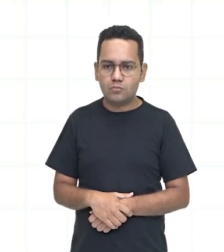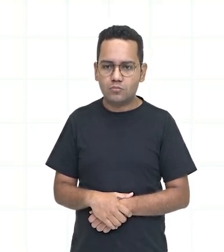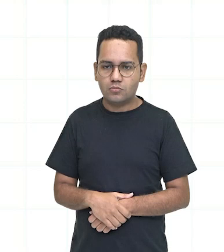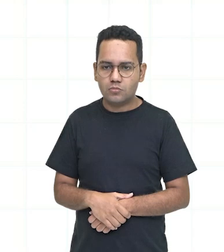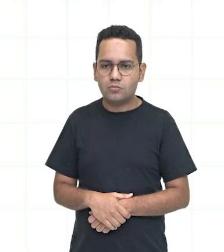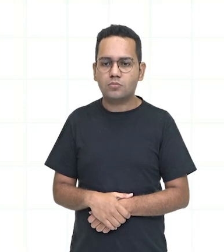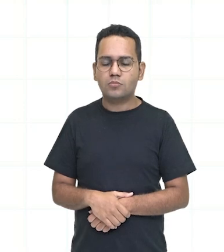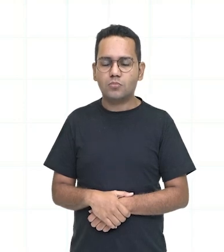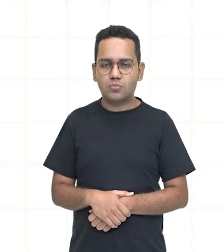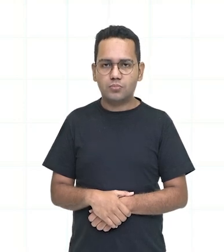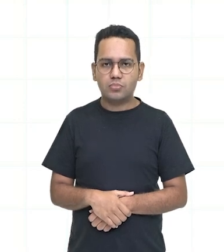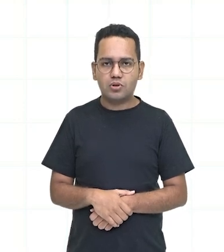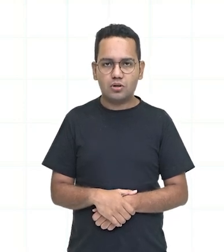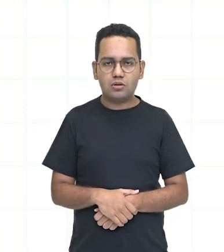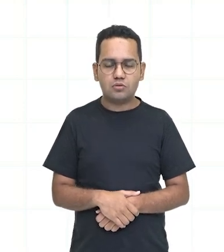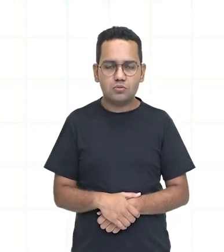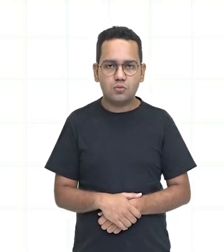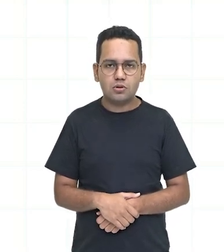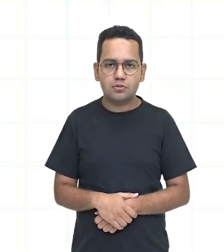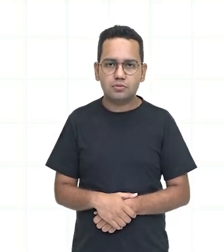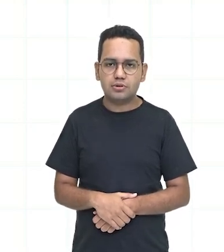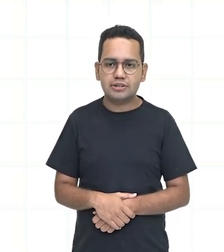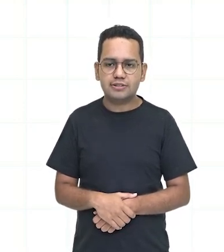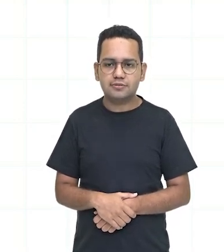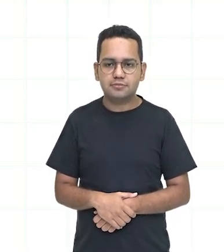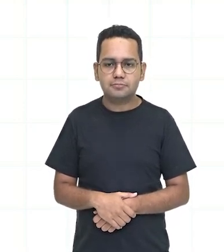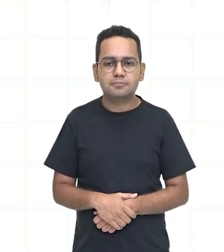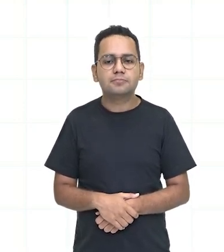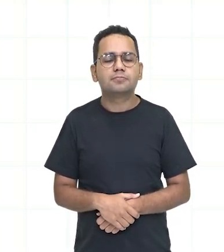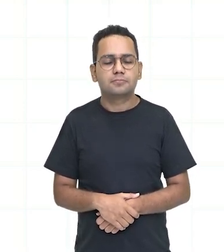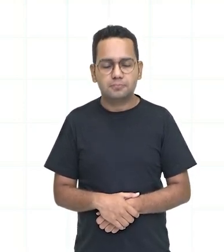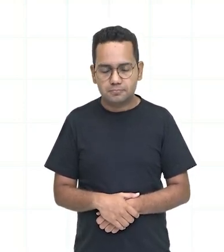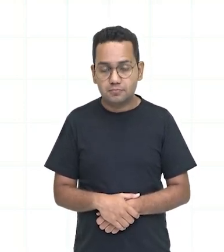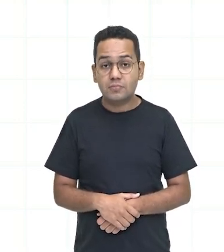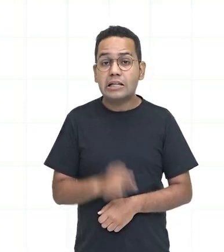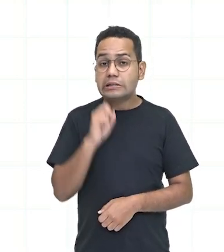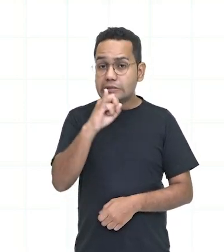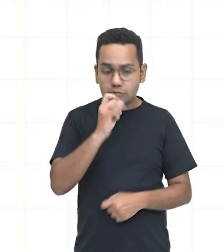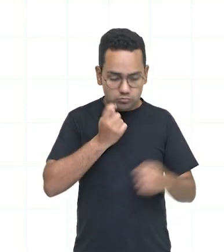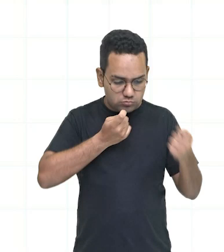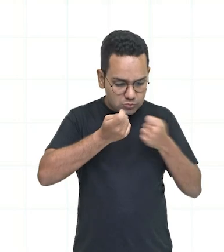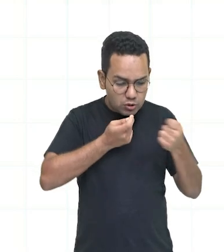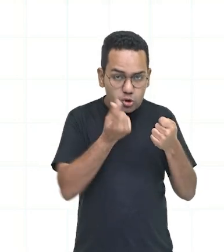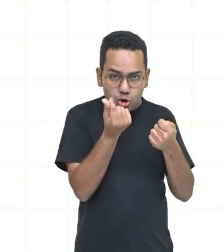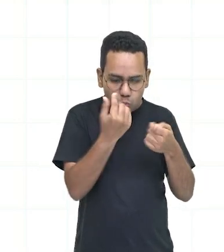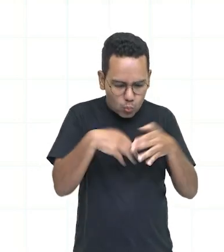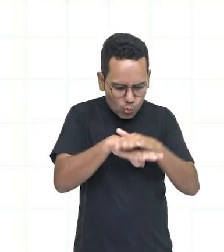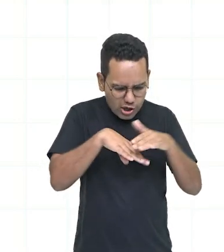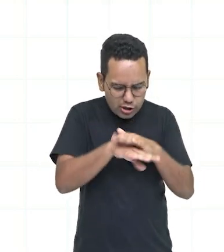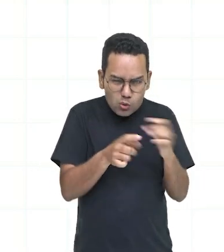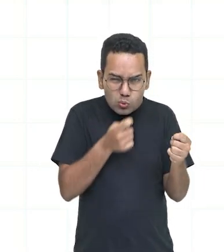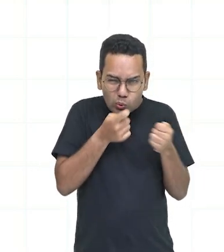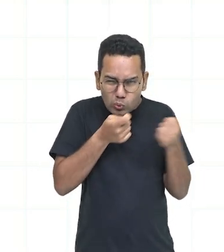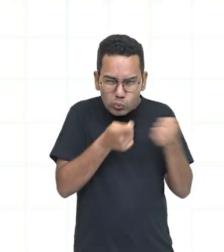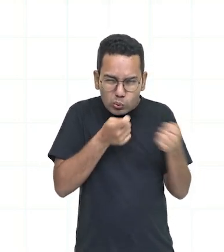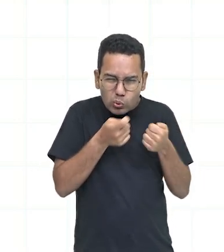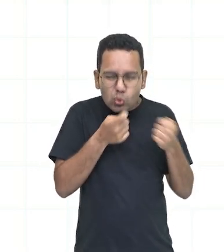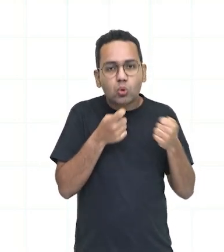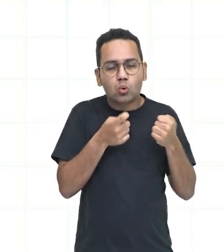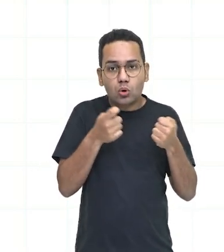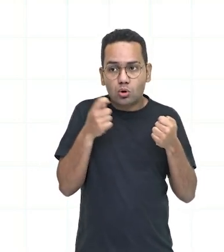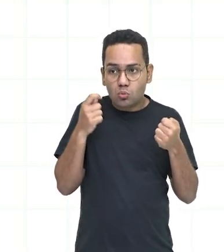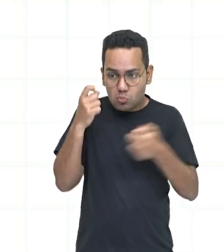next year. Eu comprarei um carro ano que vem. Então, a primeira oração é a condição para que a